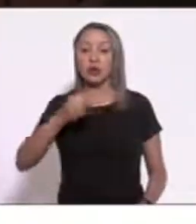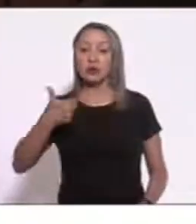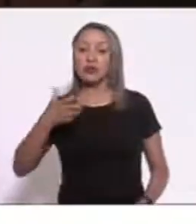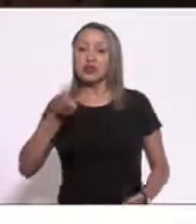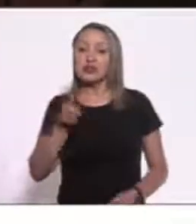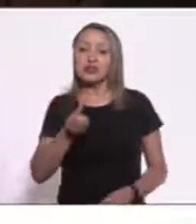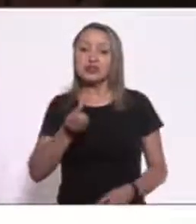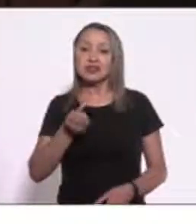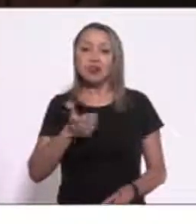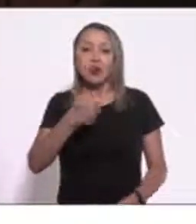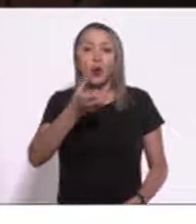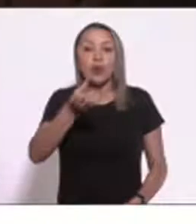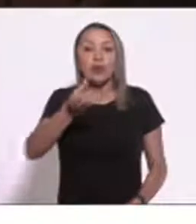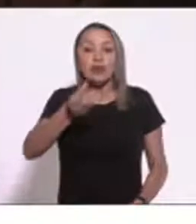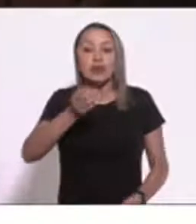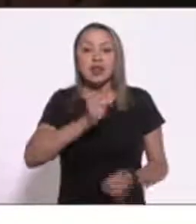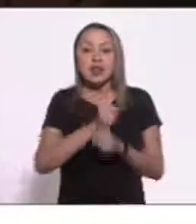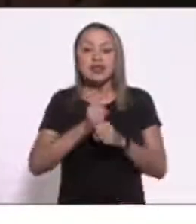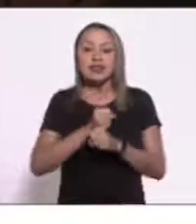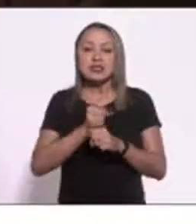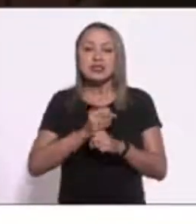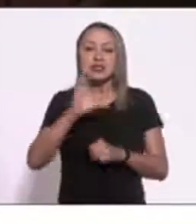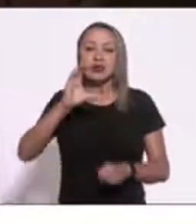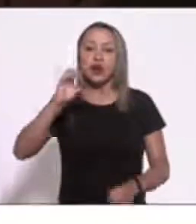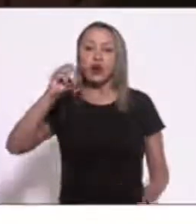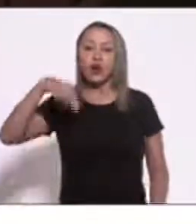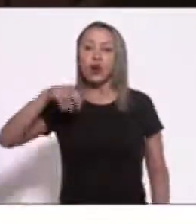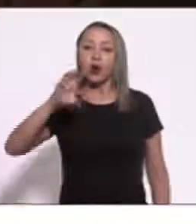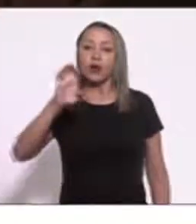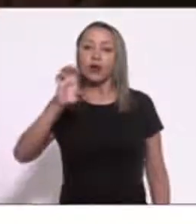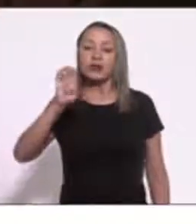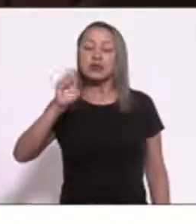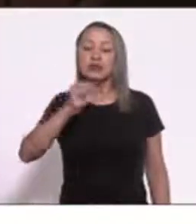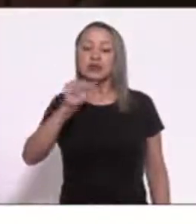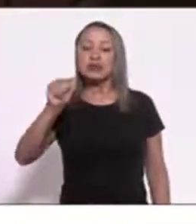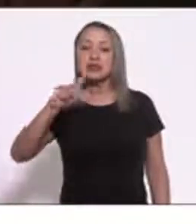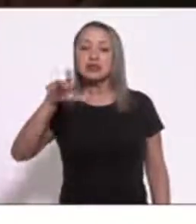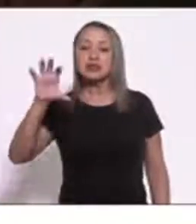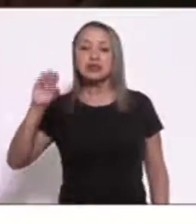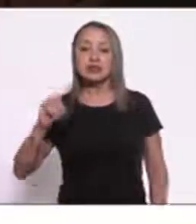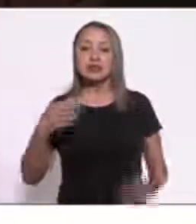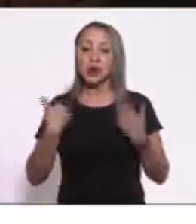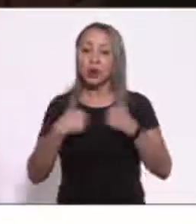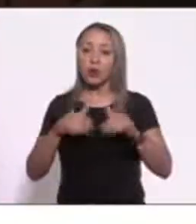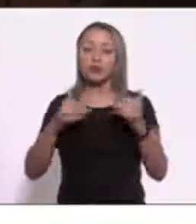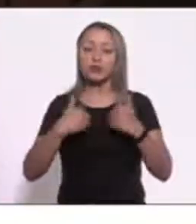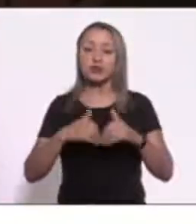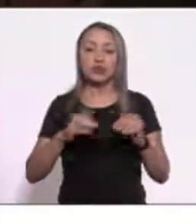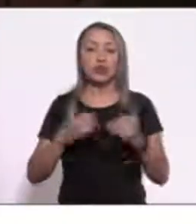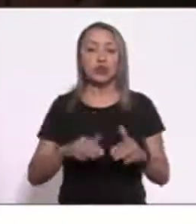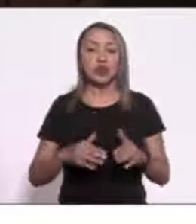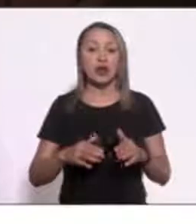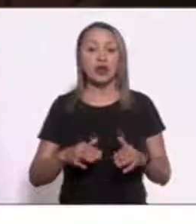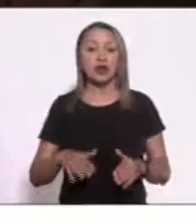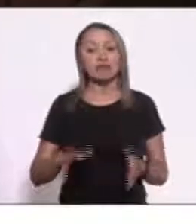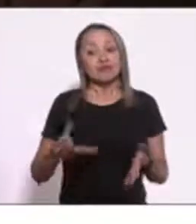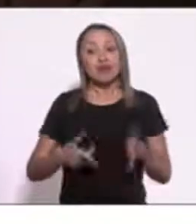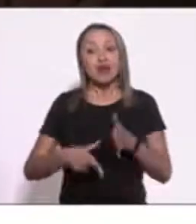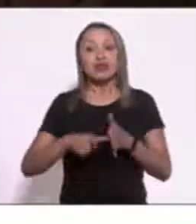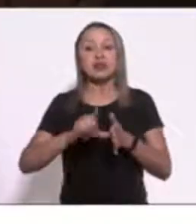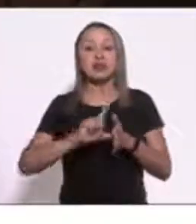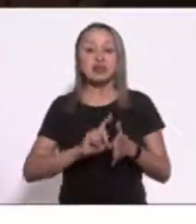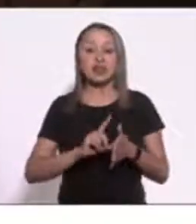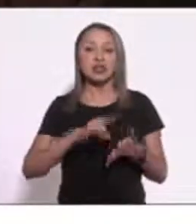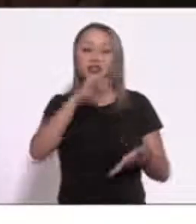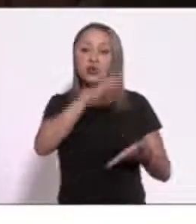10 anos de concessão na exploração de pedágio dessa mesma Via Lagos. E observe que, anteriormente, o contrato original